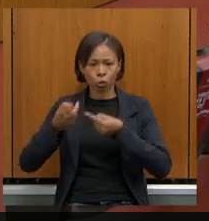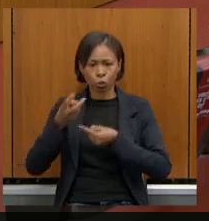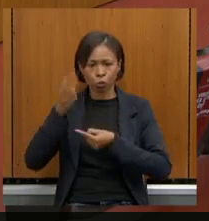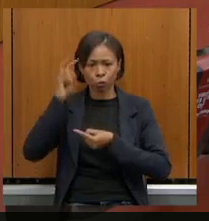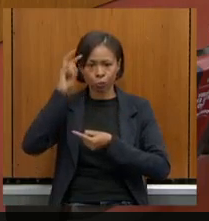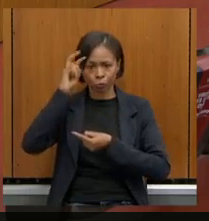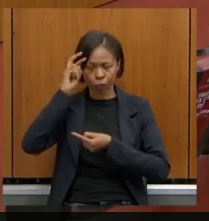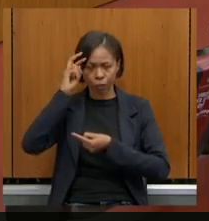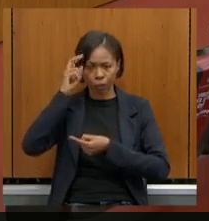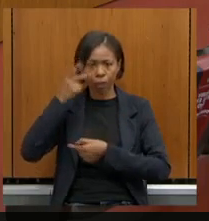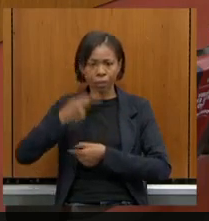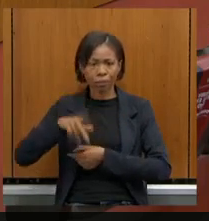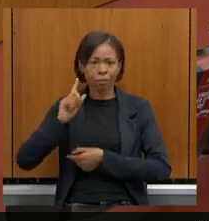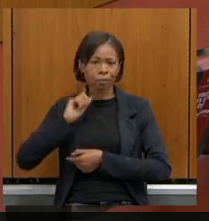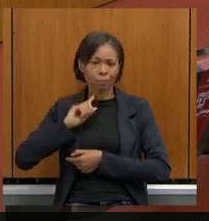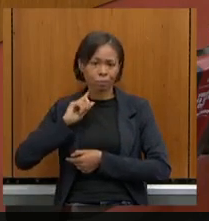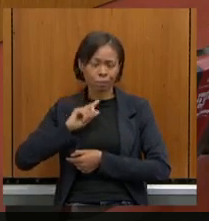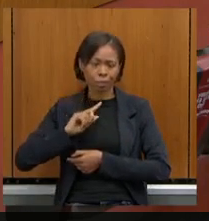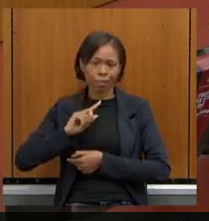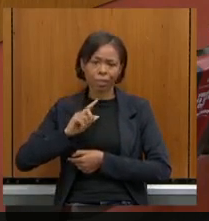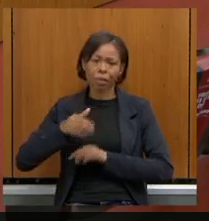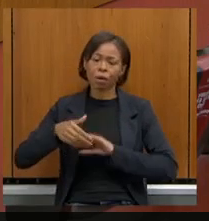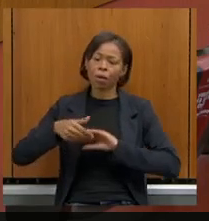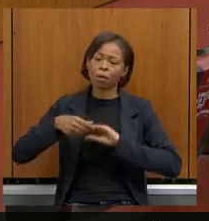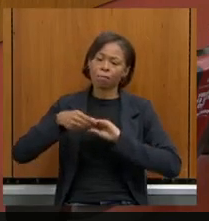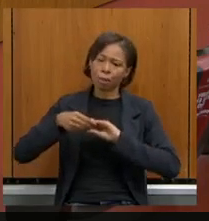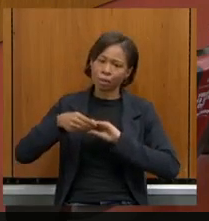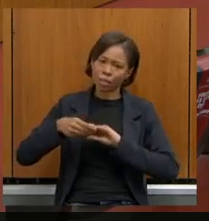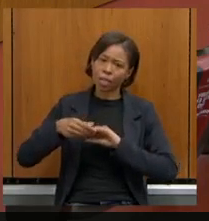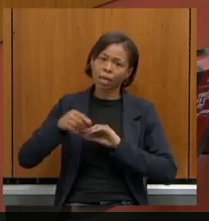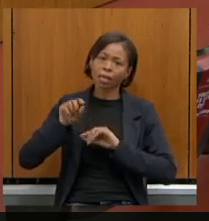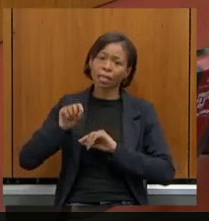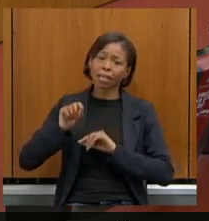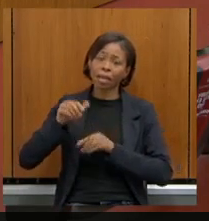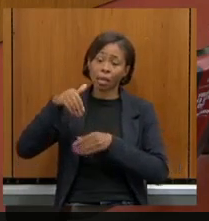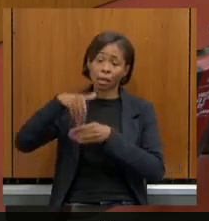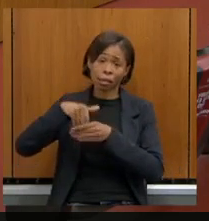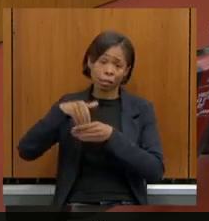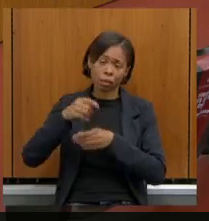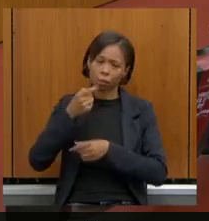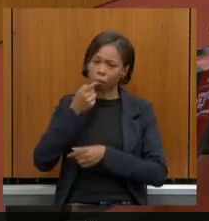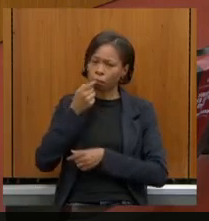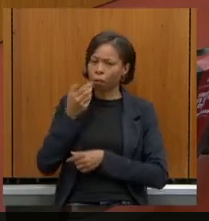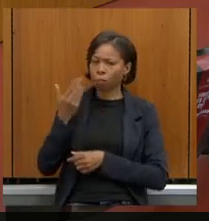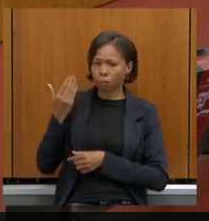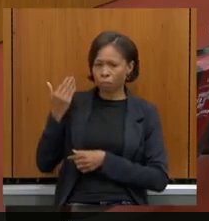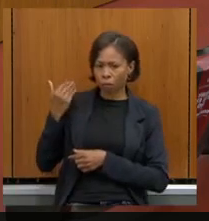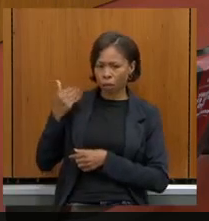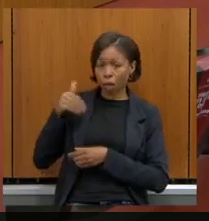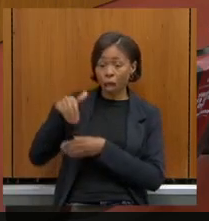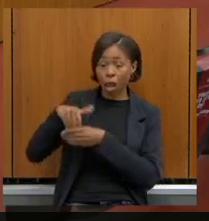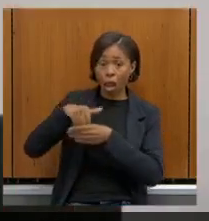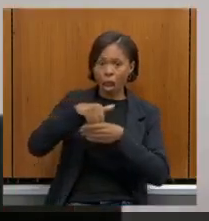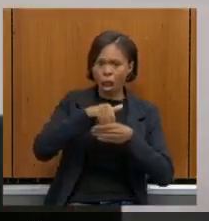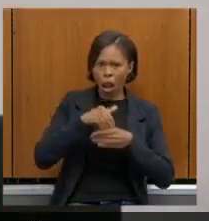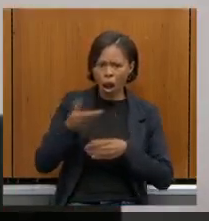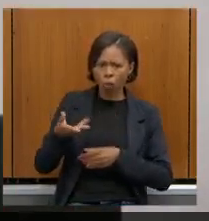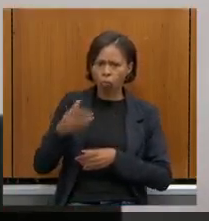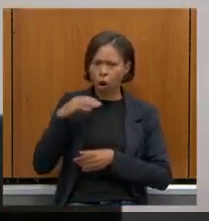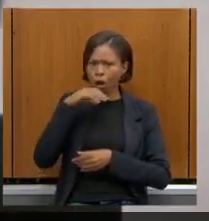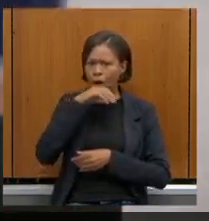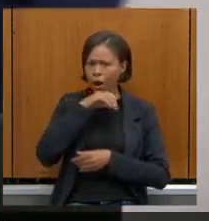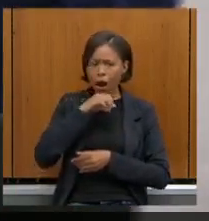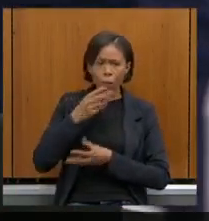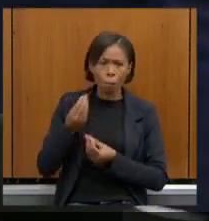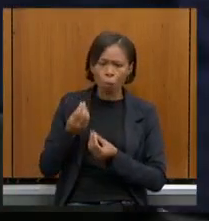Gerais pela eleição ocorrida agora recentemente uma eleição recorde onde tivemos aí uma